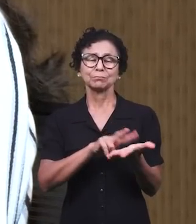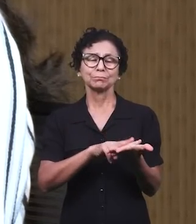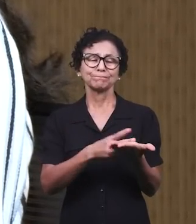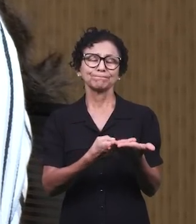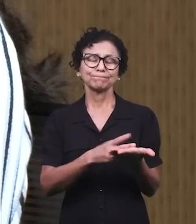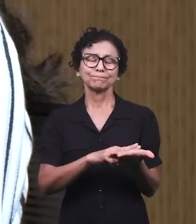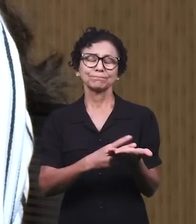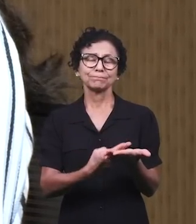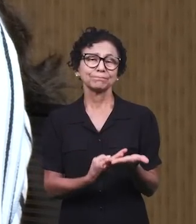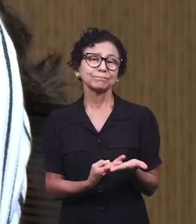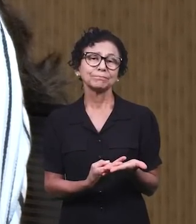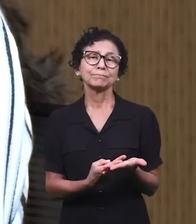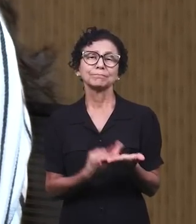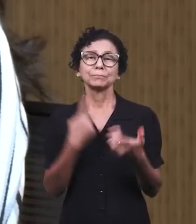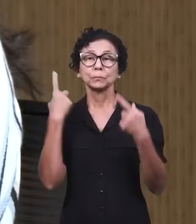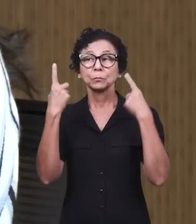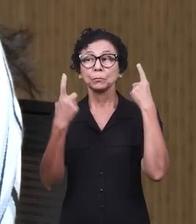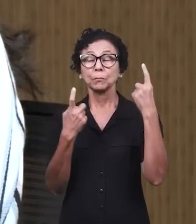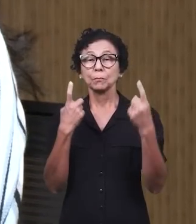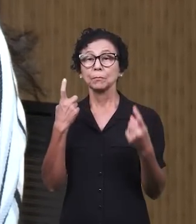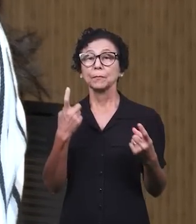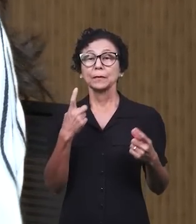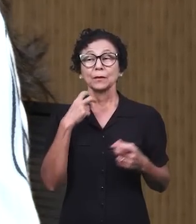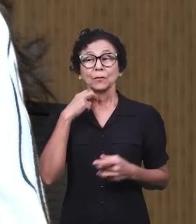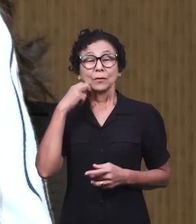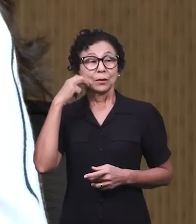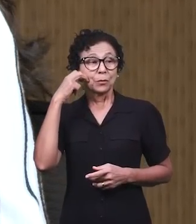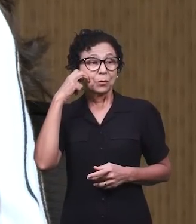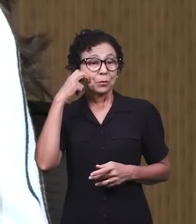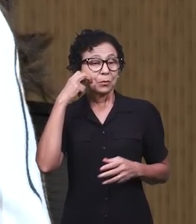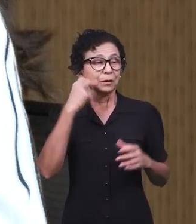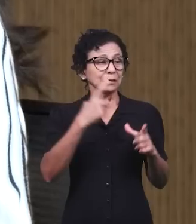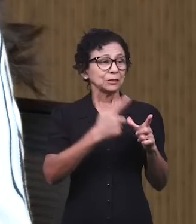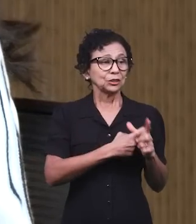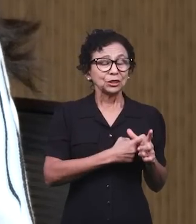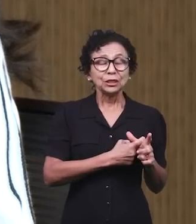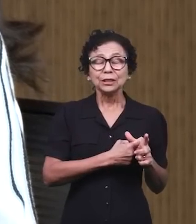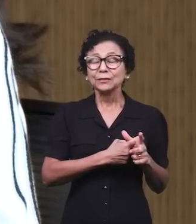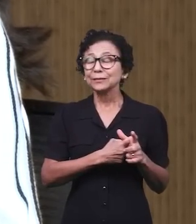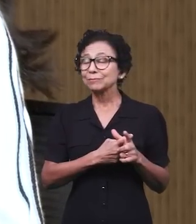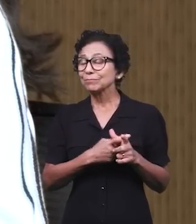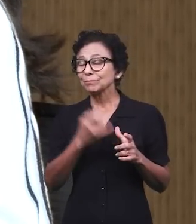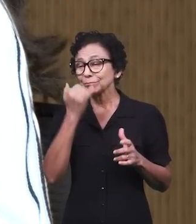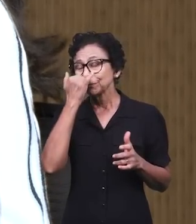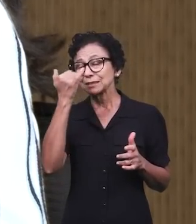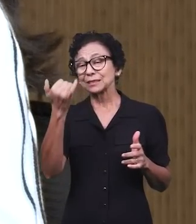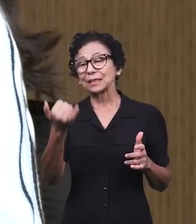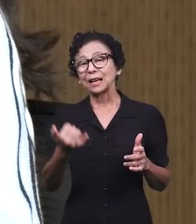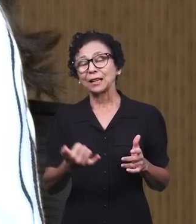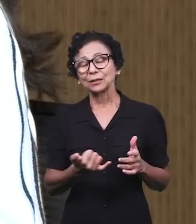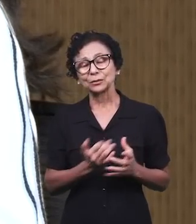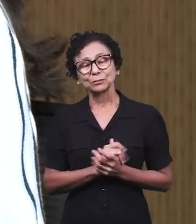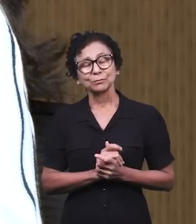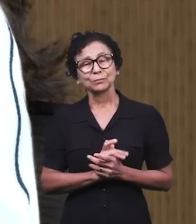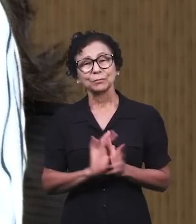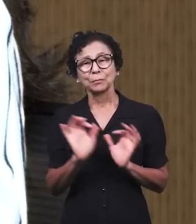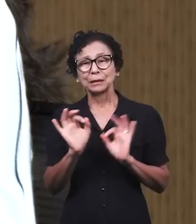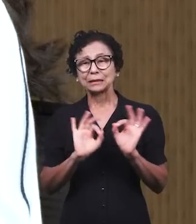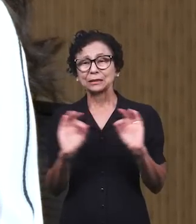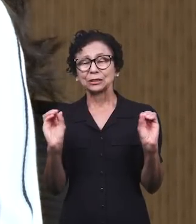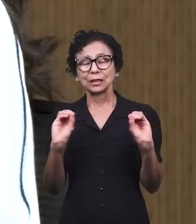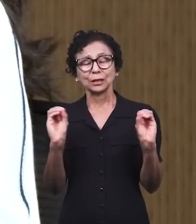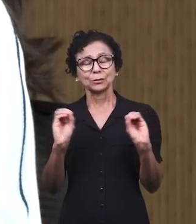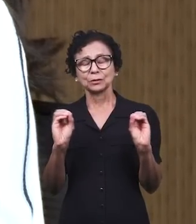até com vergonha, né? Porque estão com uma dívida, não se planejaram, né? Não tiveram uma vida financeira, não tinham